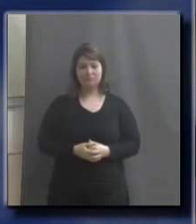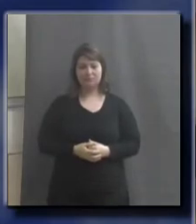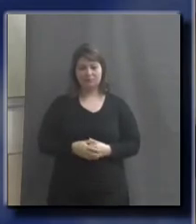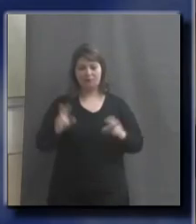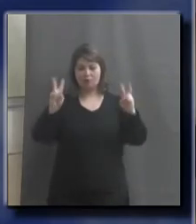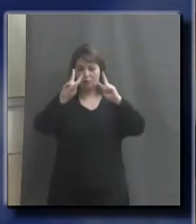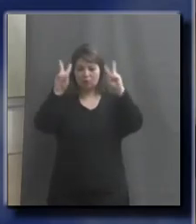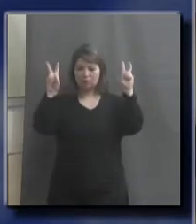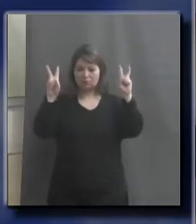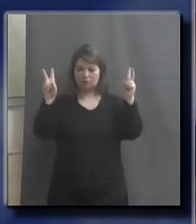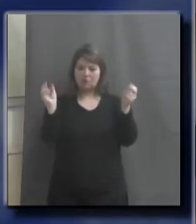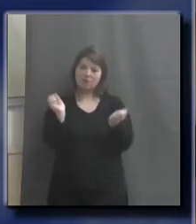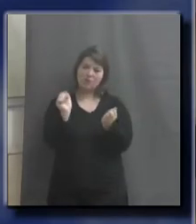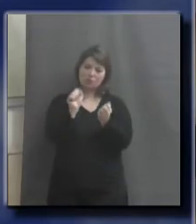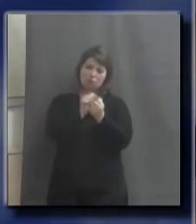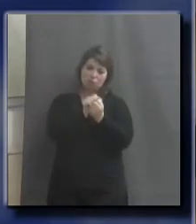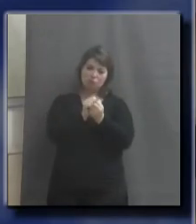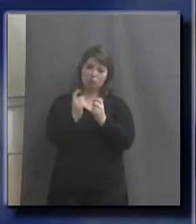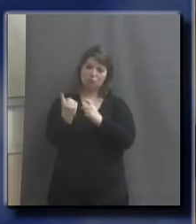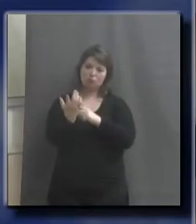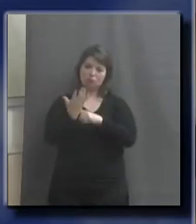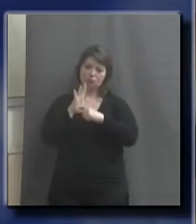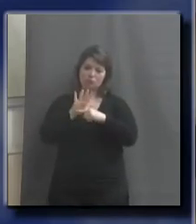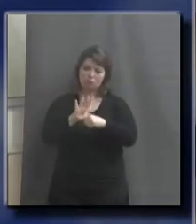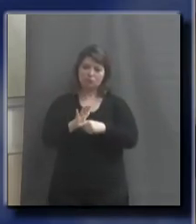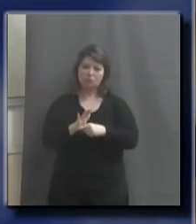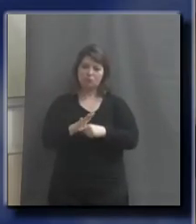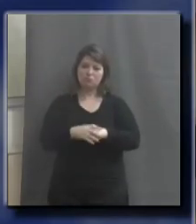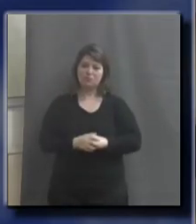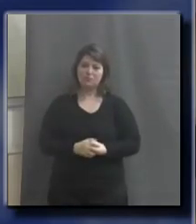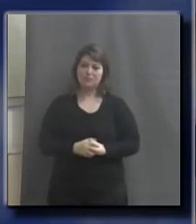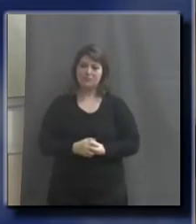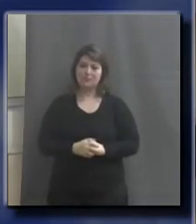tema parceria está bem